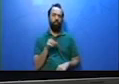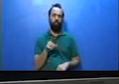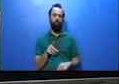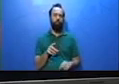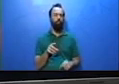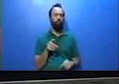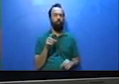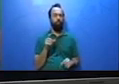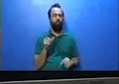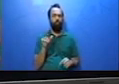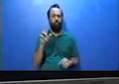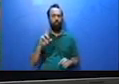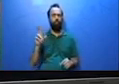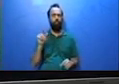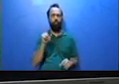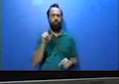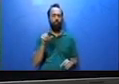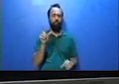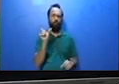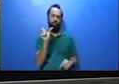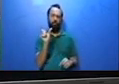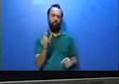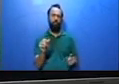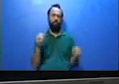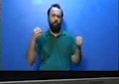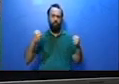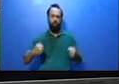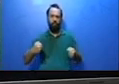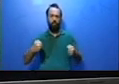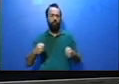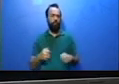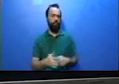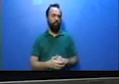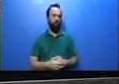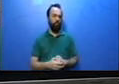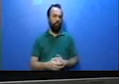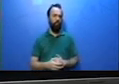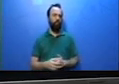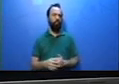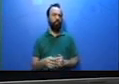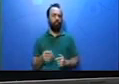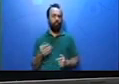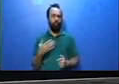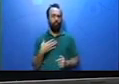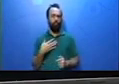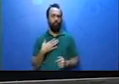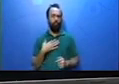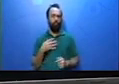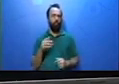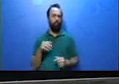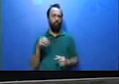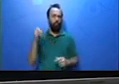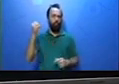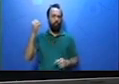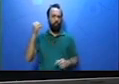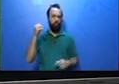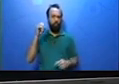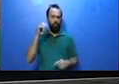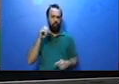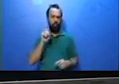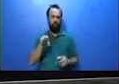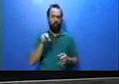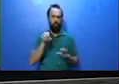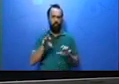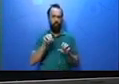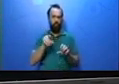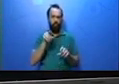palavras, também pode, tá? Aqui é uma sugestão, nós estamos ensinando vocês a como escrever essa tirinha,